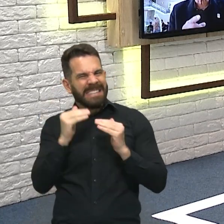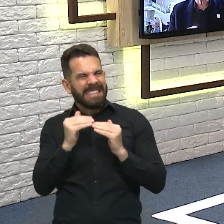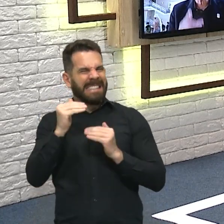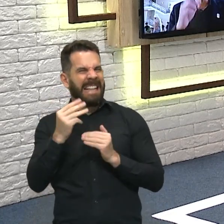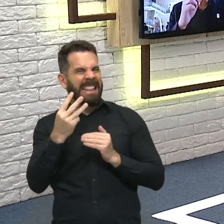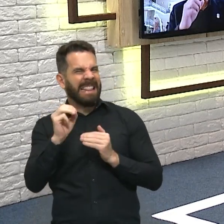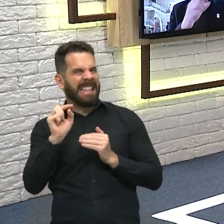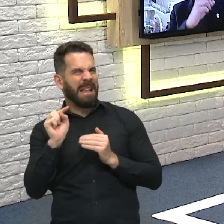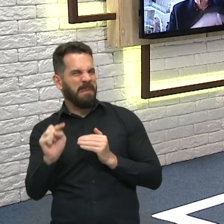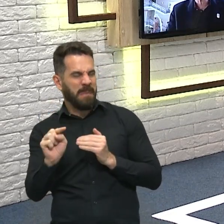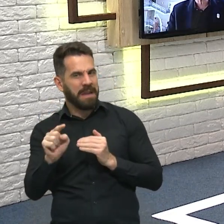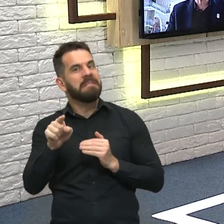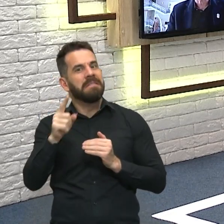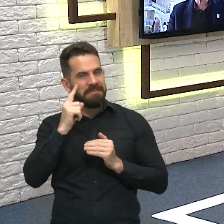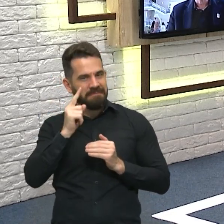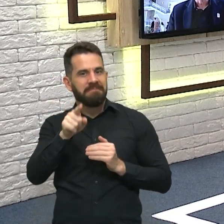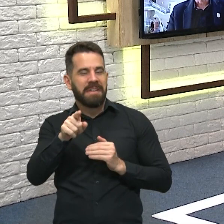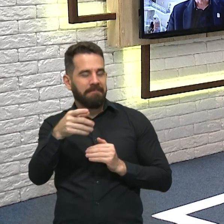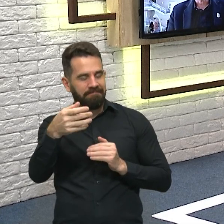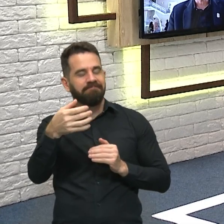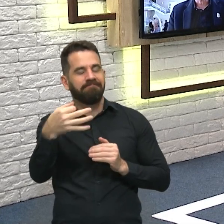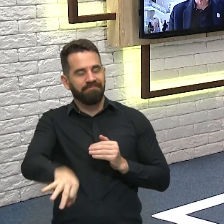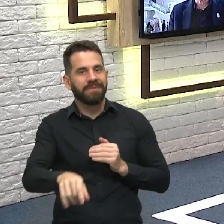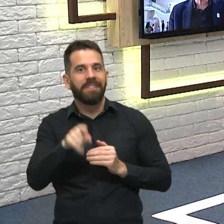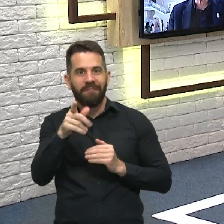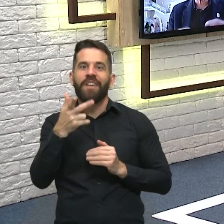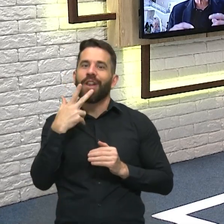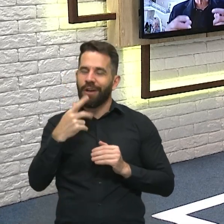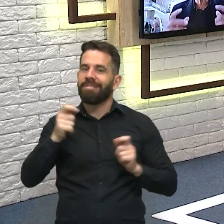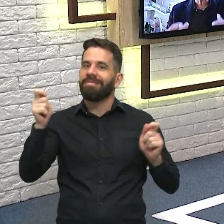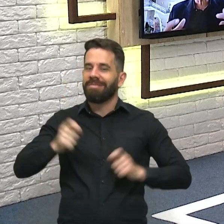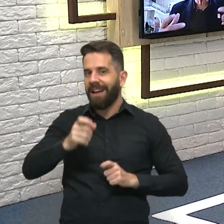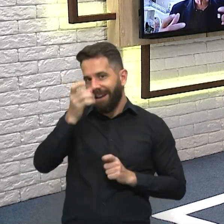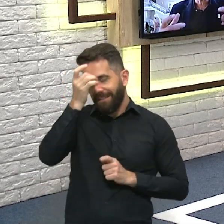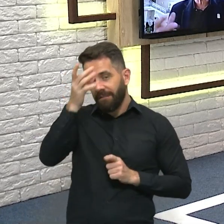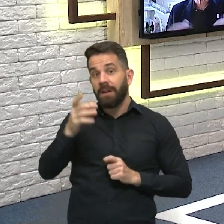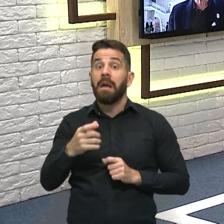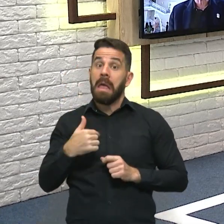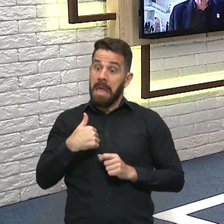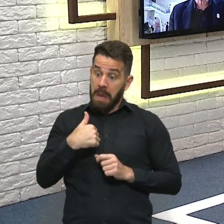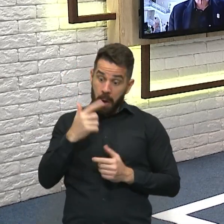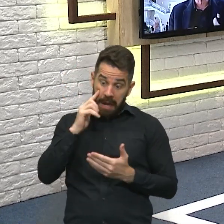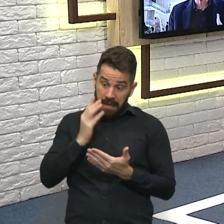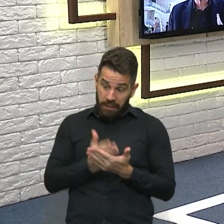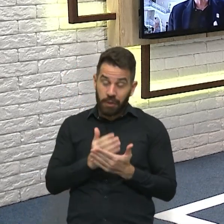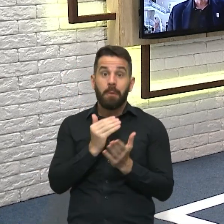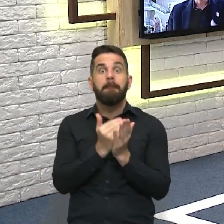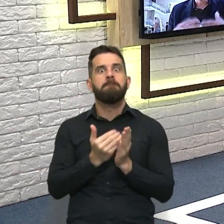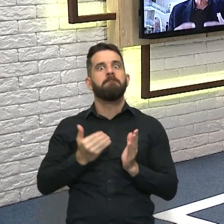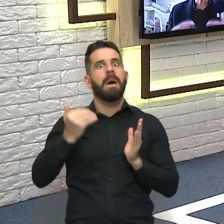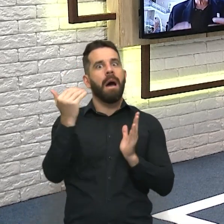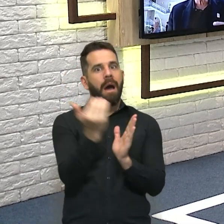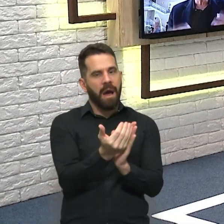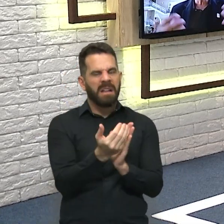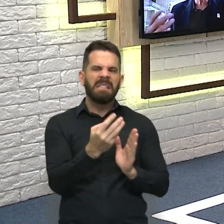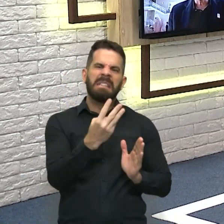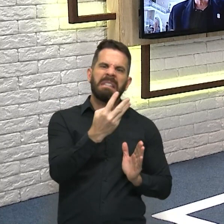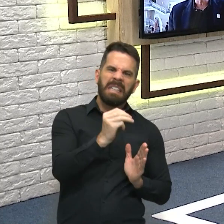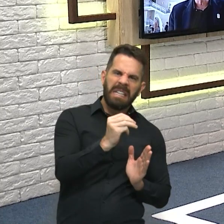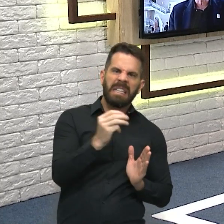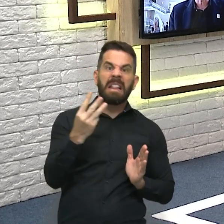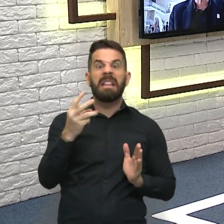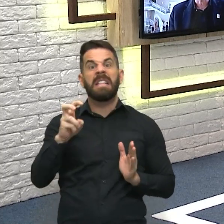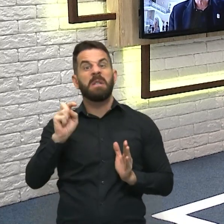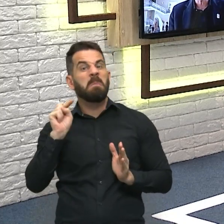disse que era fácil e você mais uma vez acertou. Né? Eu acredito que nós superaremos essa expectativa. Acho que vai estar entre 30 e 35